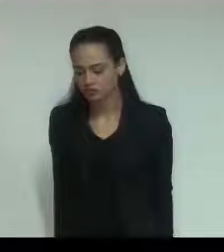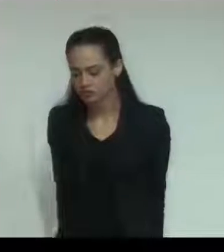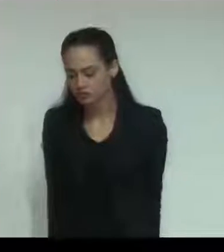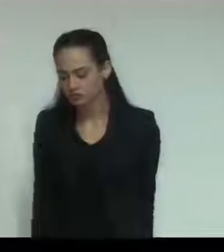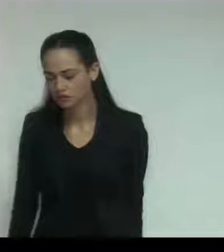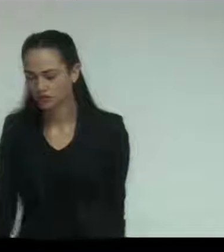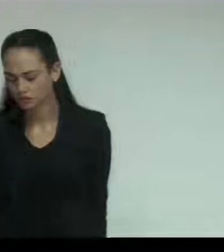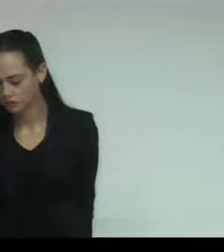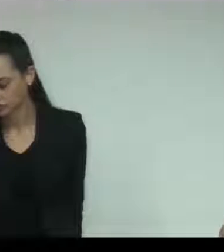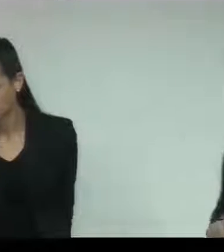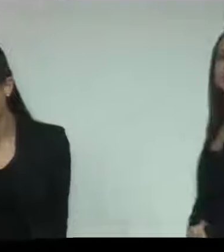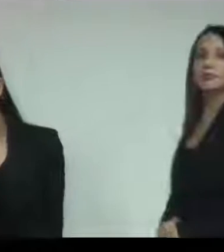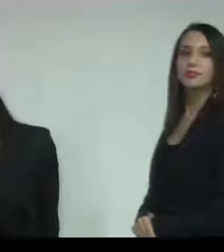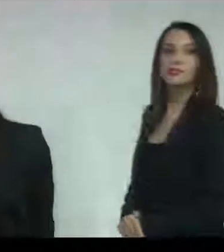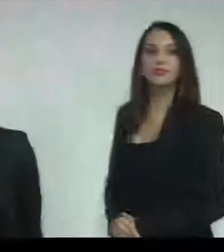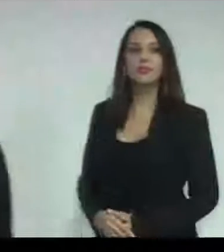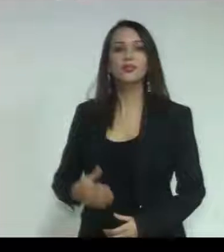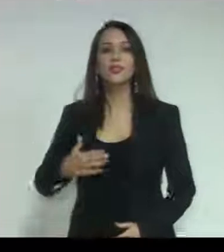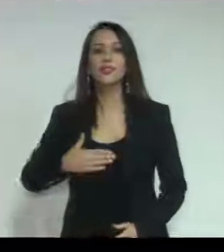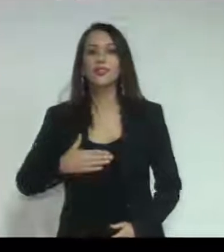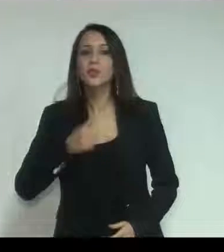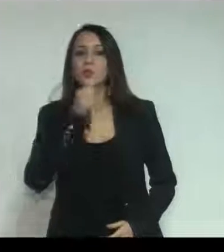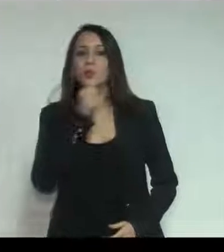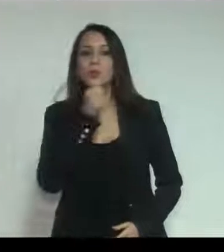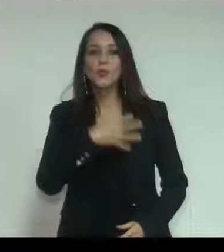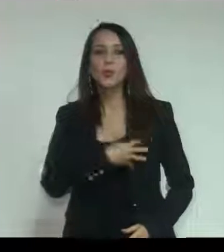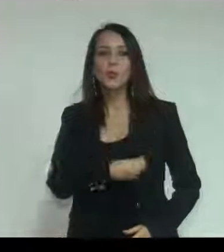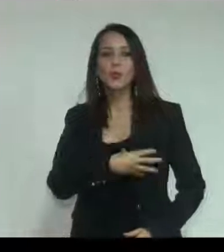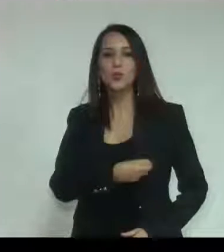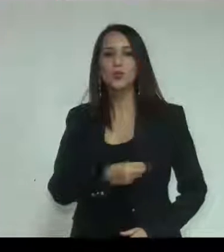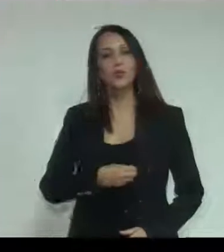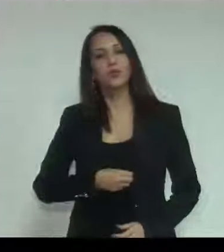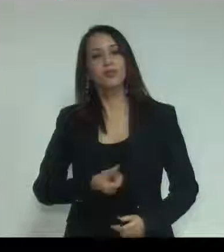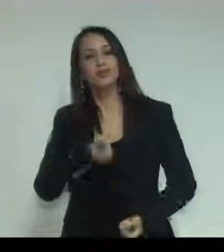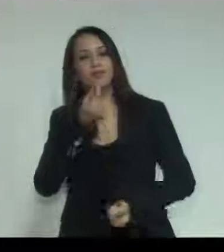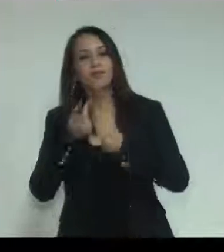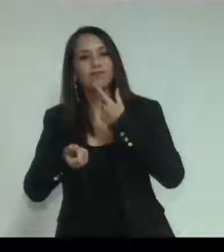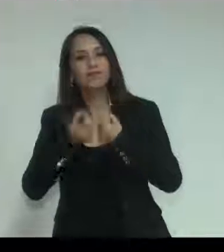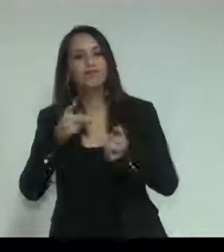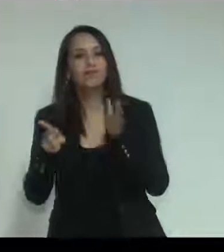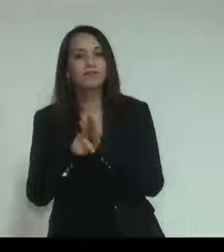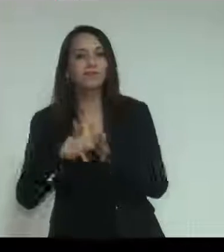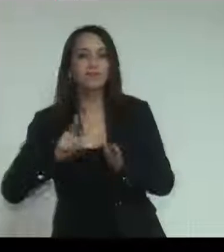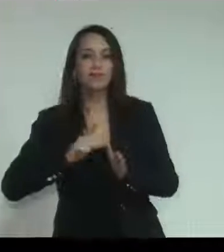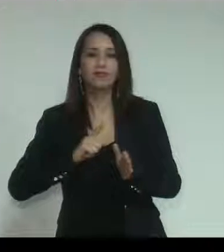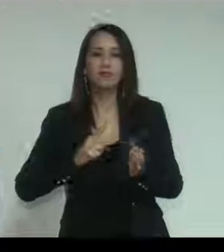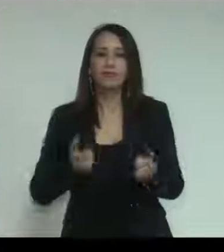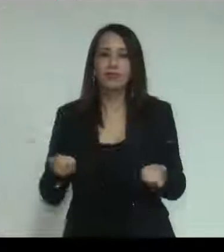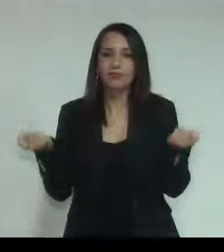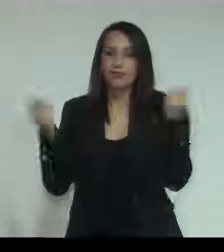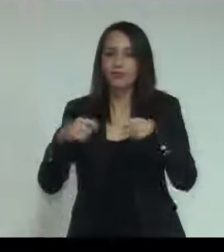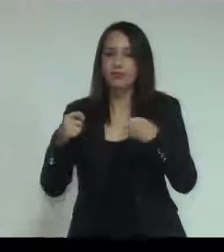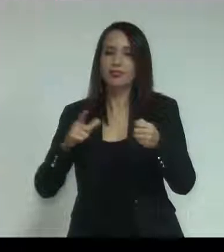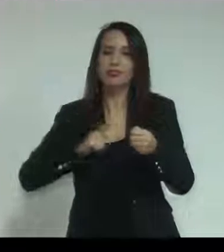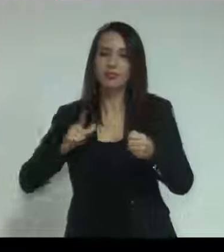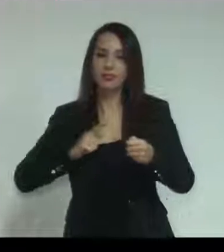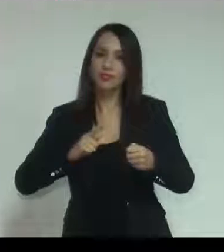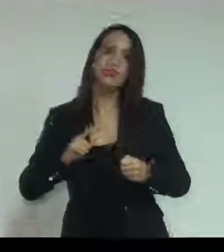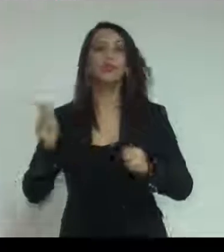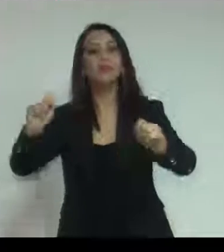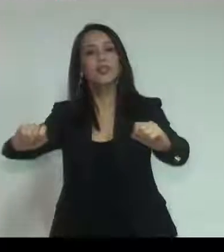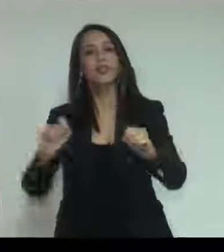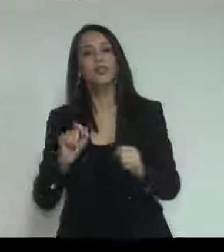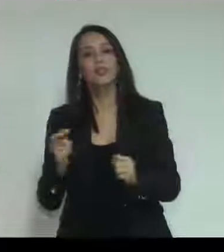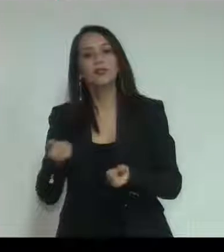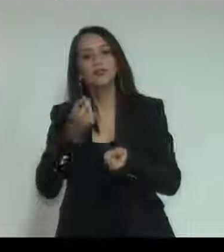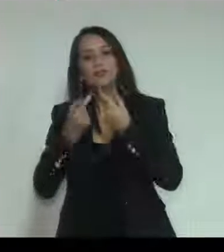ter amamentado, uso de contraceptivos hormonais e ter feito reposição hormonal